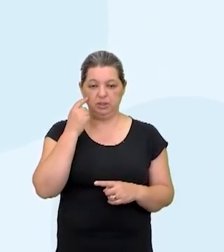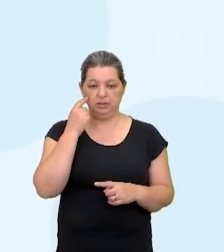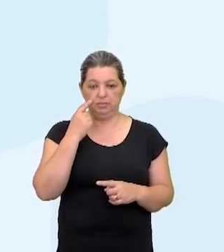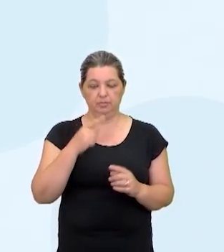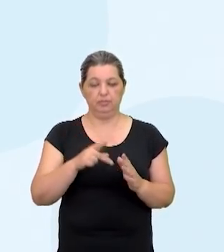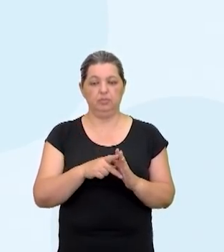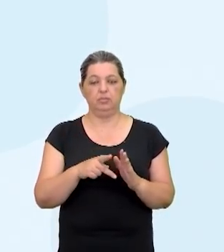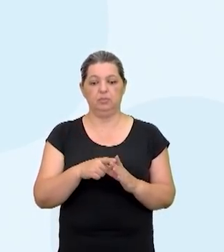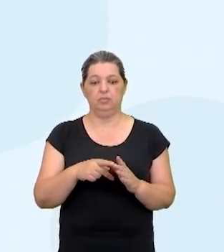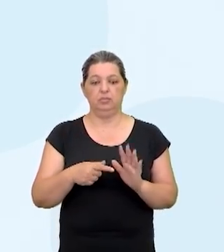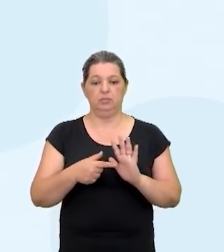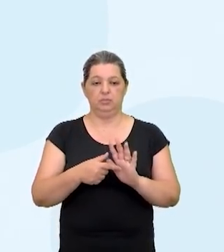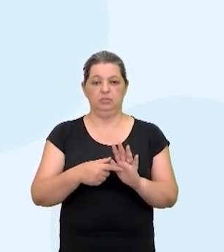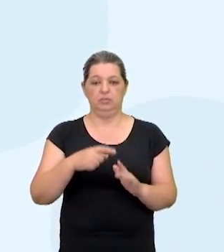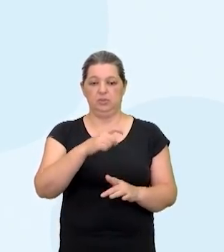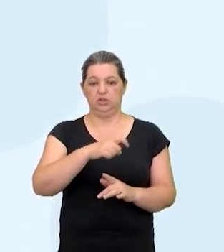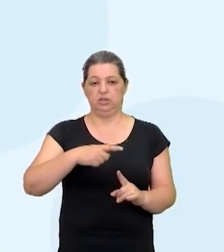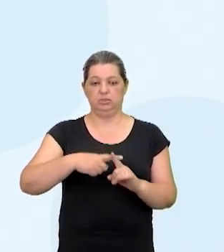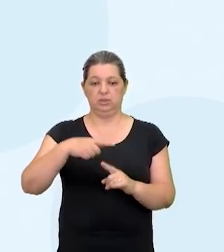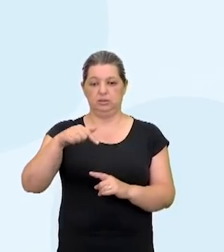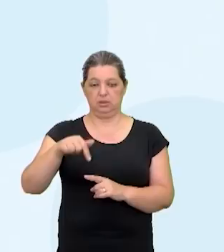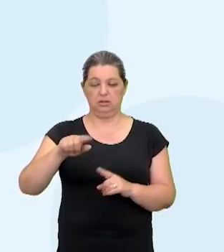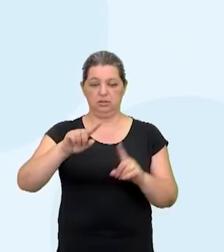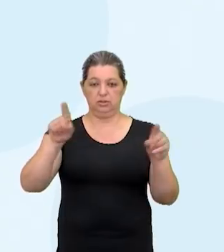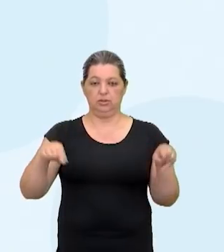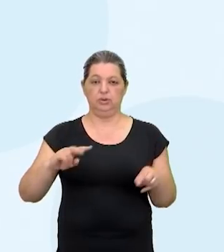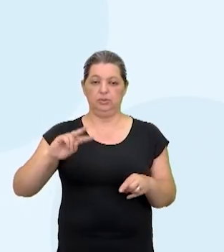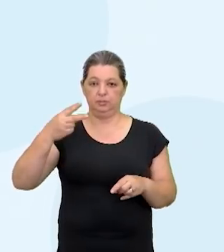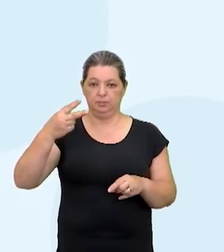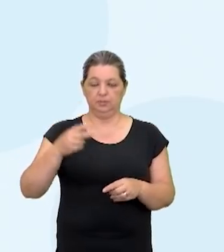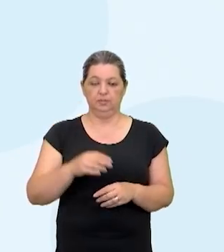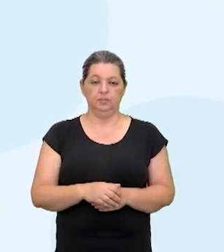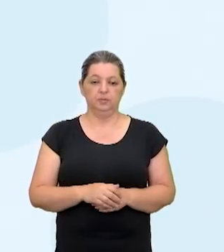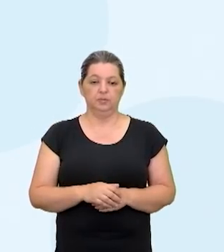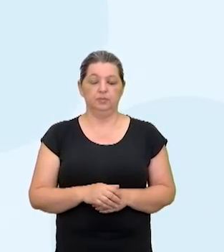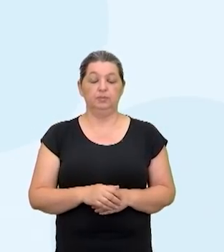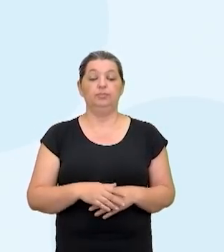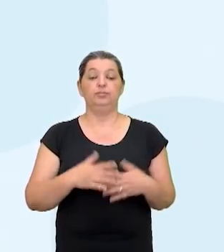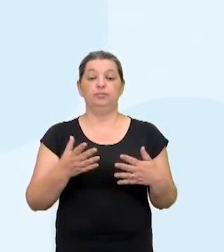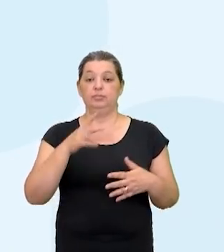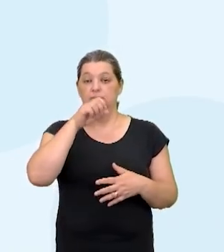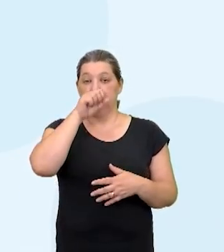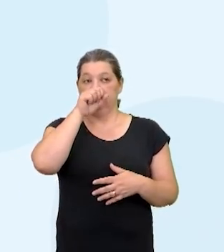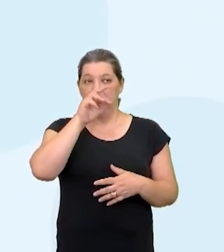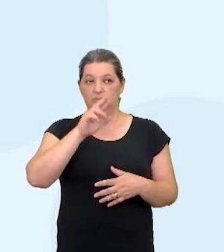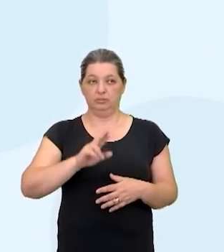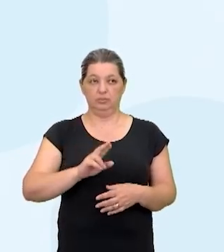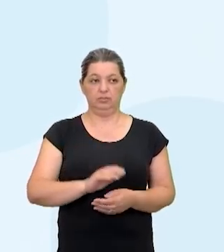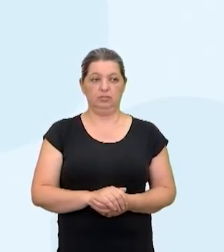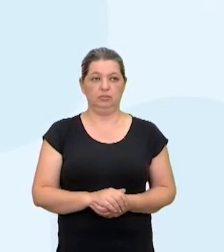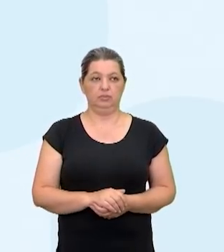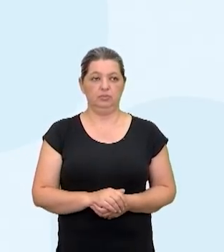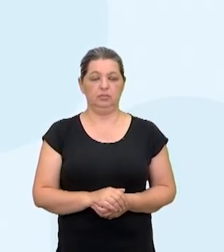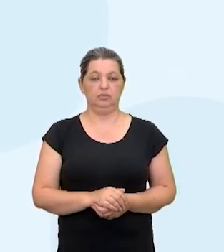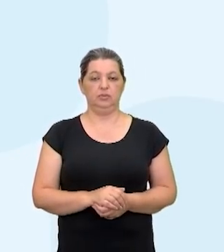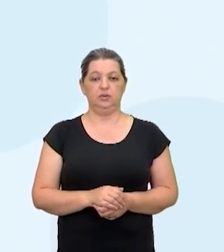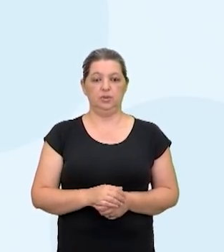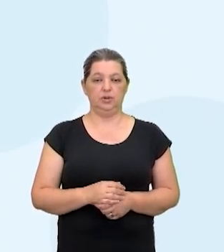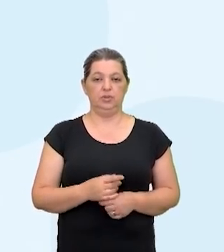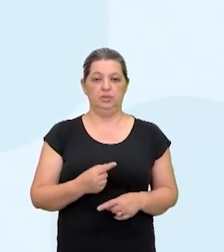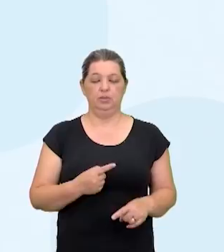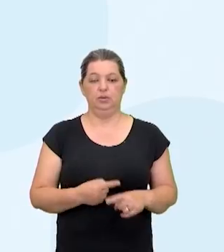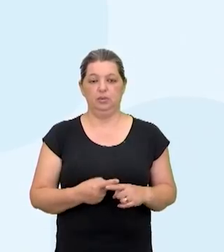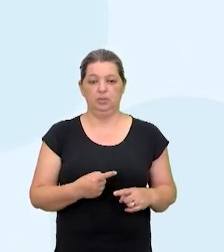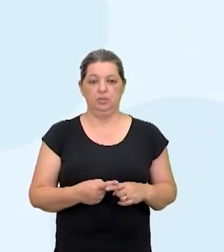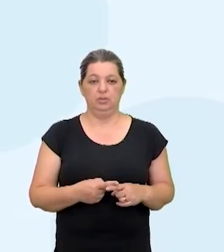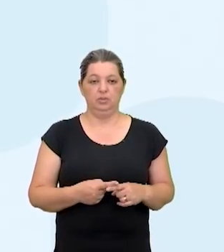no meu produto notável, x mais 7 elevado ao quadrado. Então, respira. Você vai olhar para esse 14 e vai